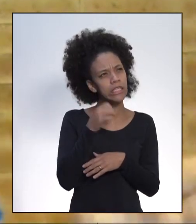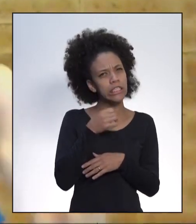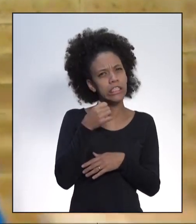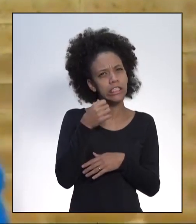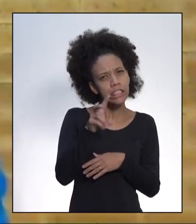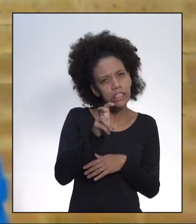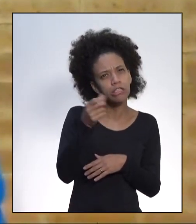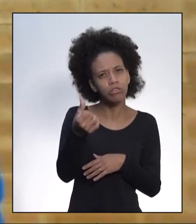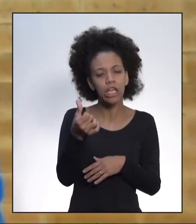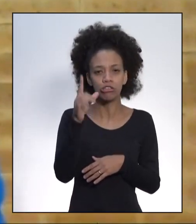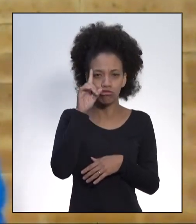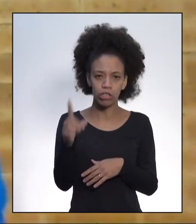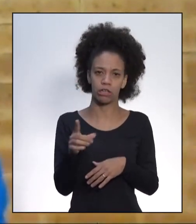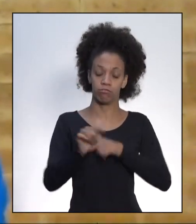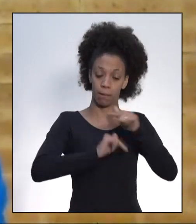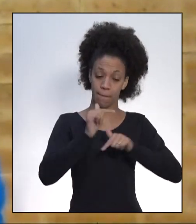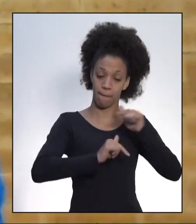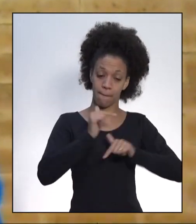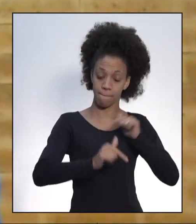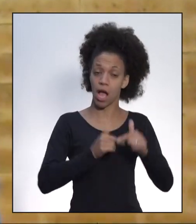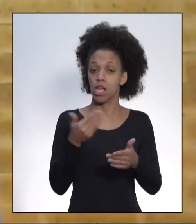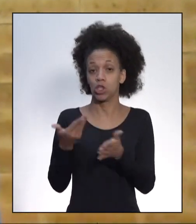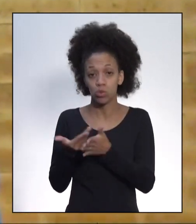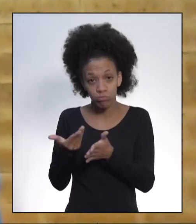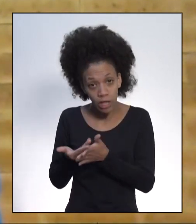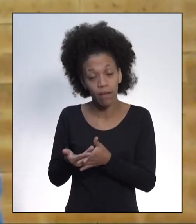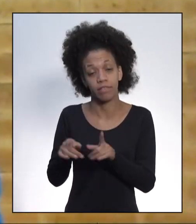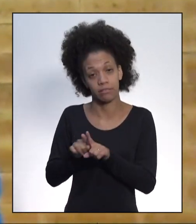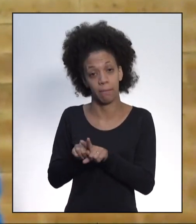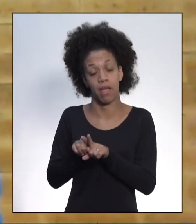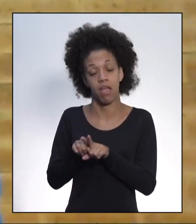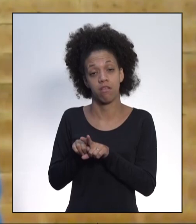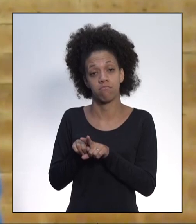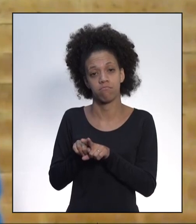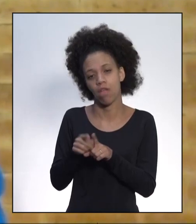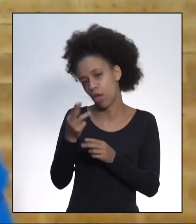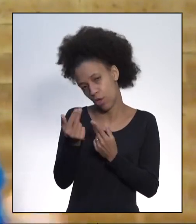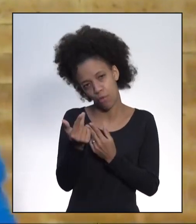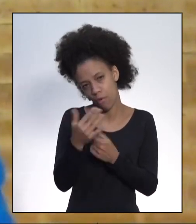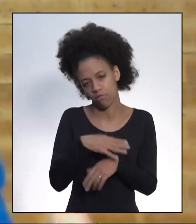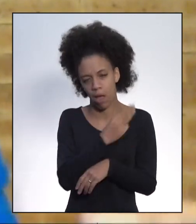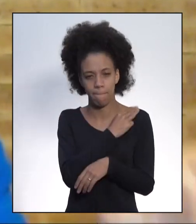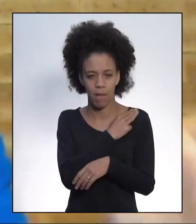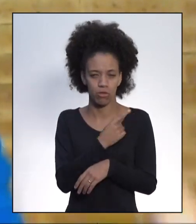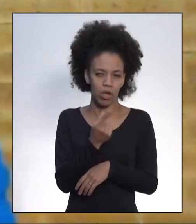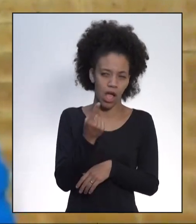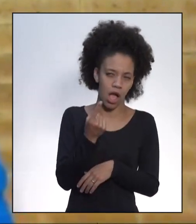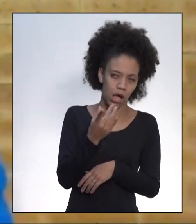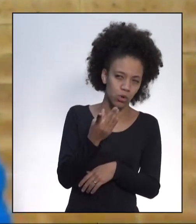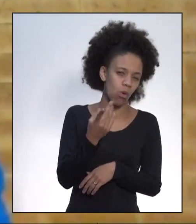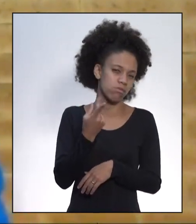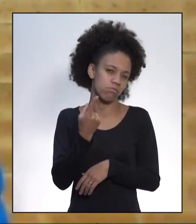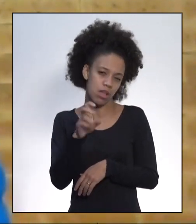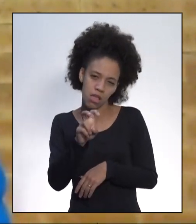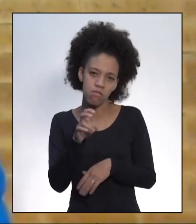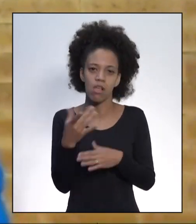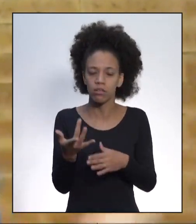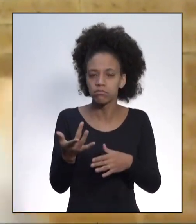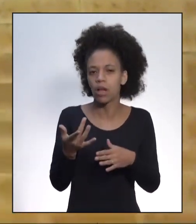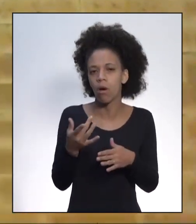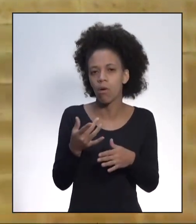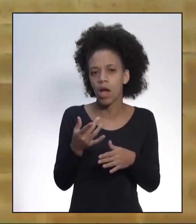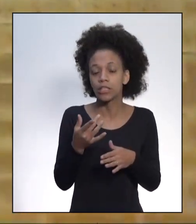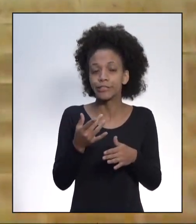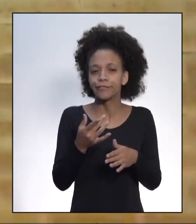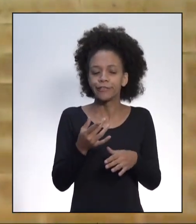eu estudava, né, no ensino médio, que nem vocês, 14, 15 anos, e eu ia para a escola de manhã, saía às